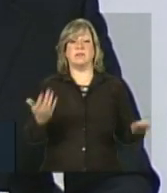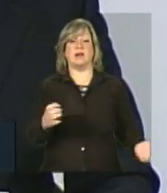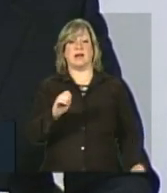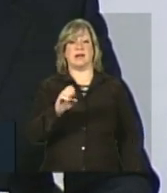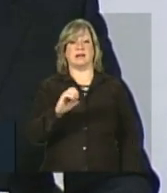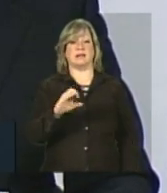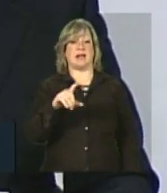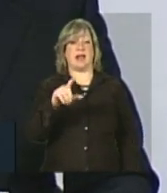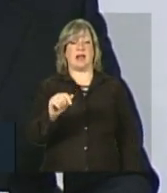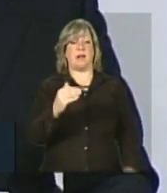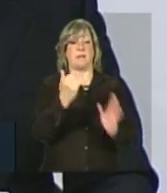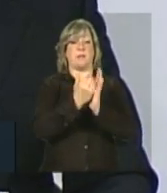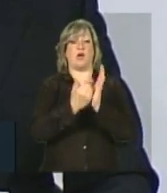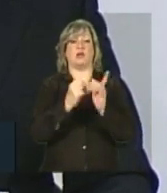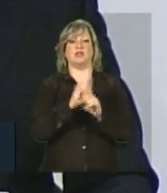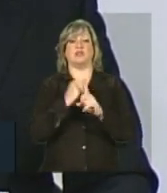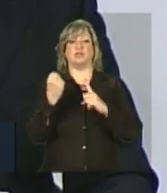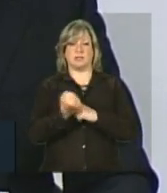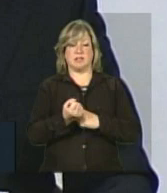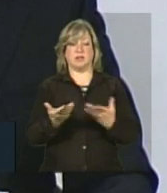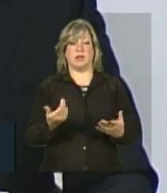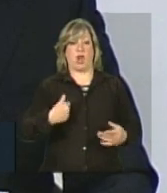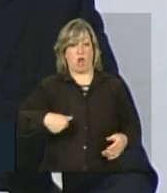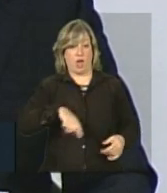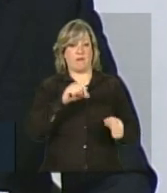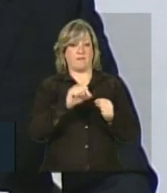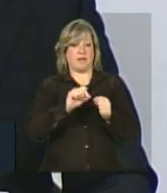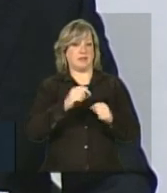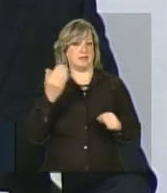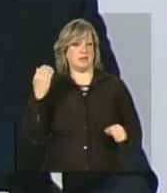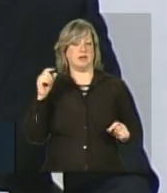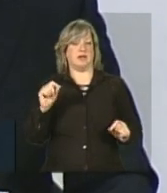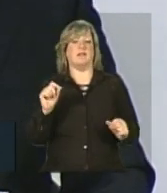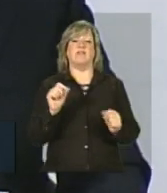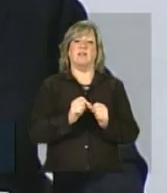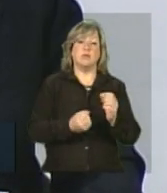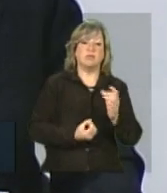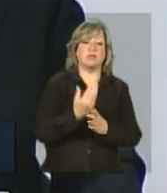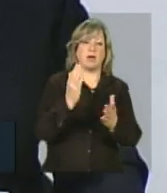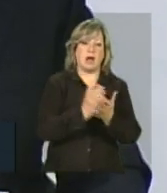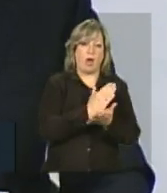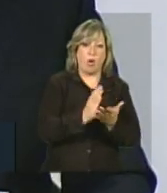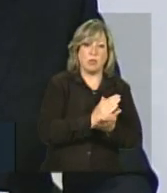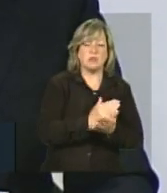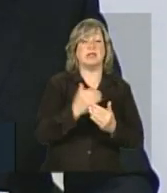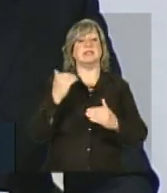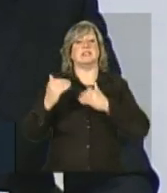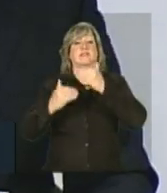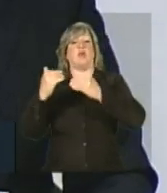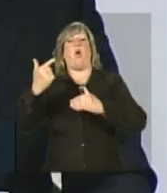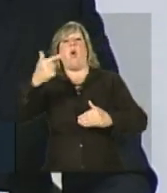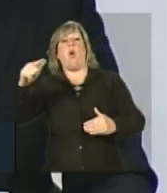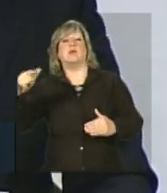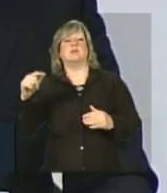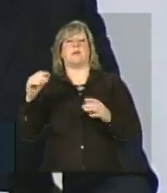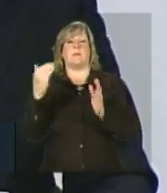programas sociais. O que nós fizemos foi criar alguns e desenvolver outros programas sociais e esportivos.